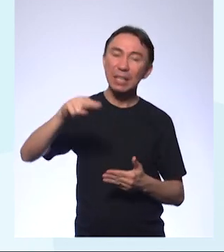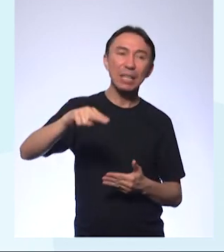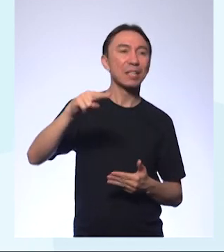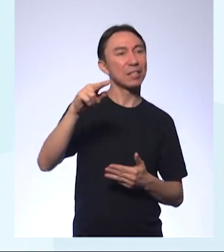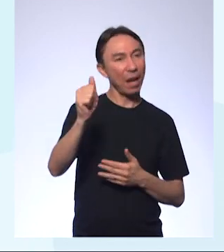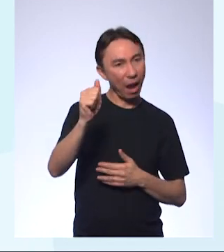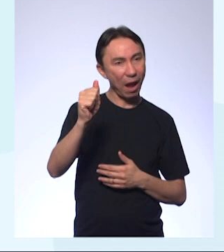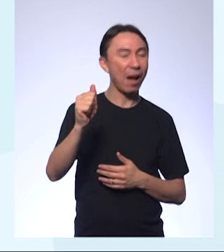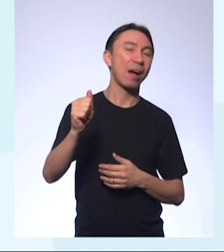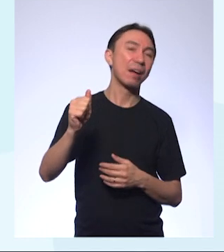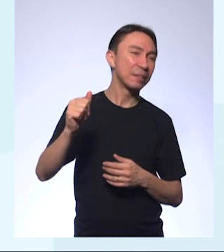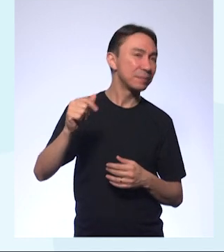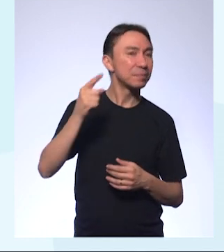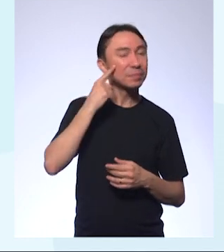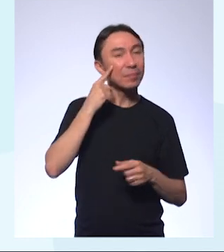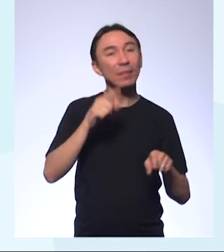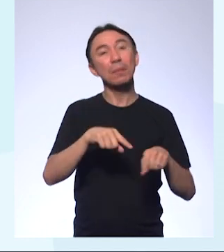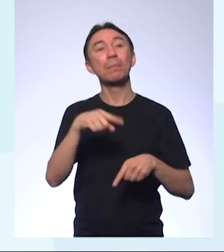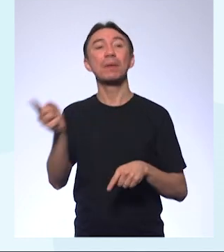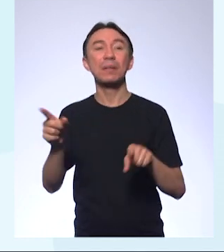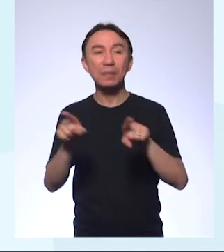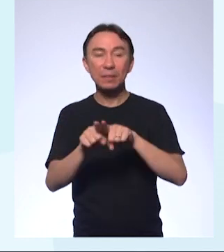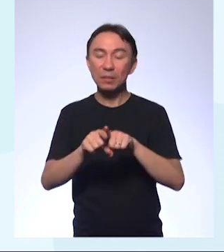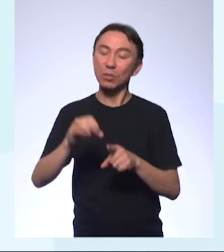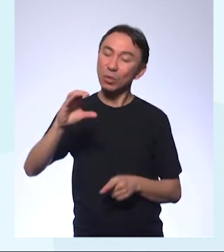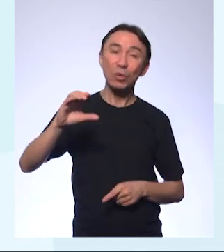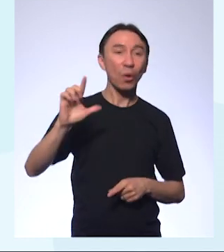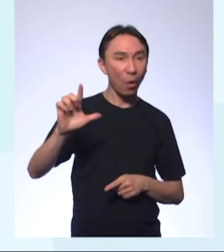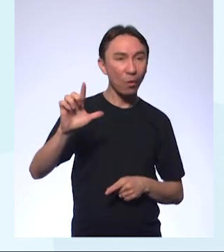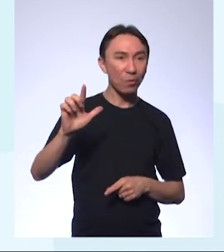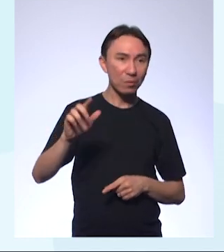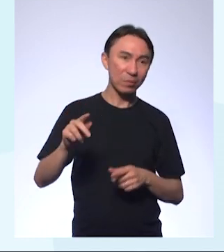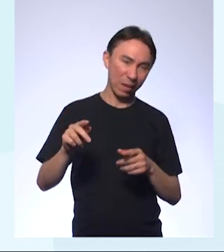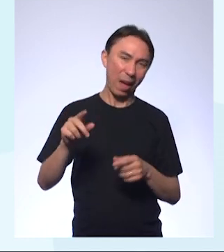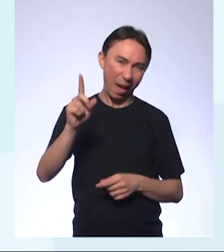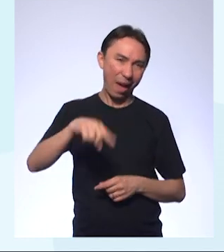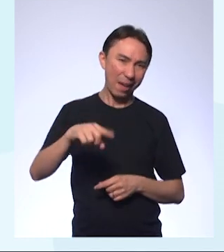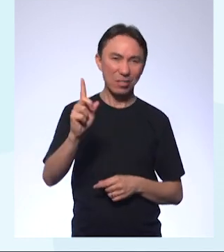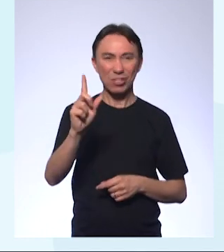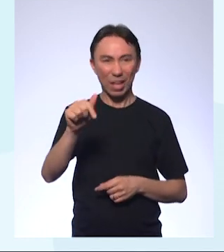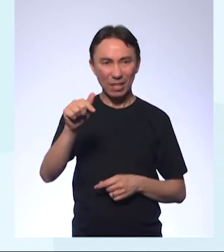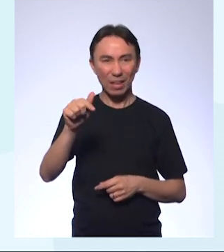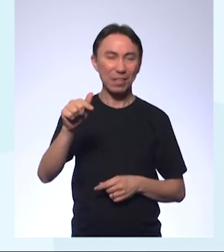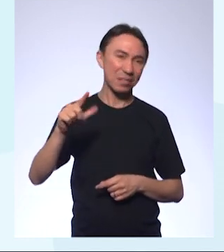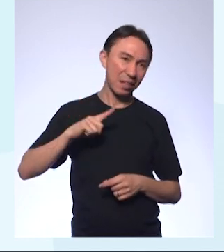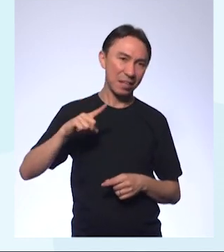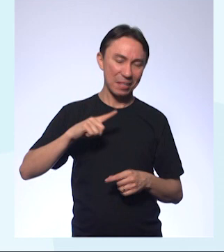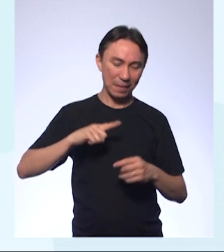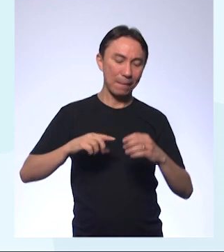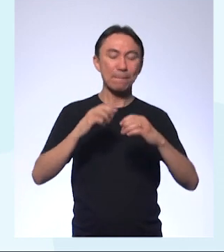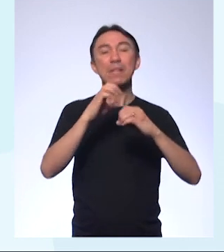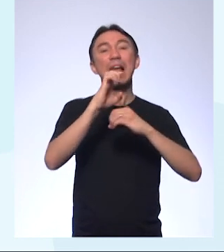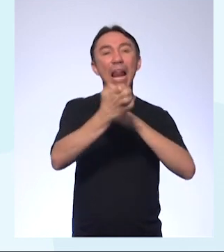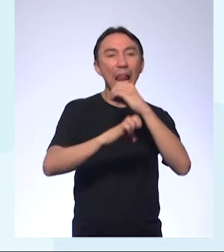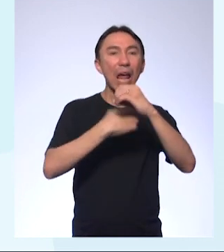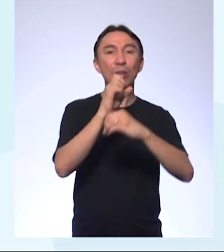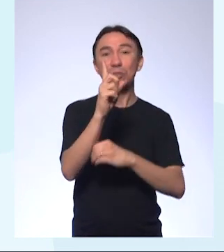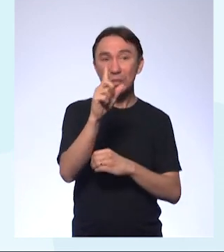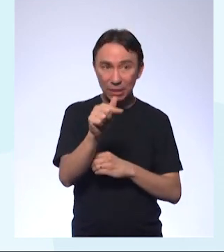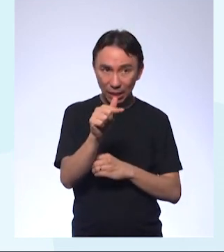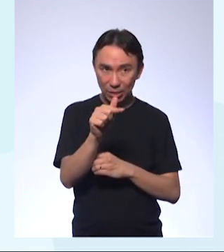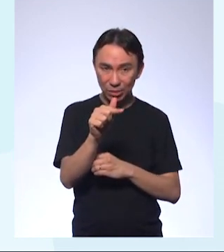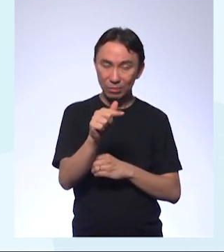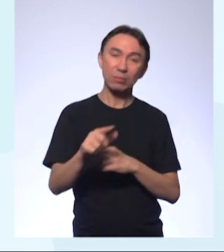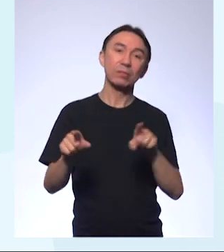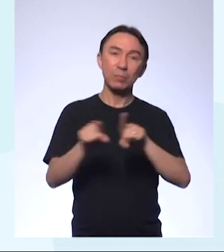corresponde também ao número de elétrons, assim como o cloro, que é 17, que corresponde a 17 elétrons e 17 prótons. Na distribuição